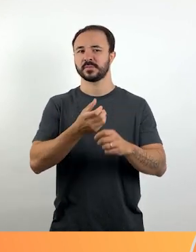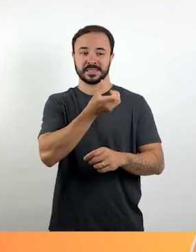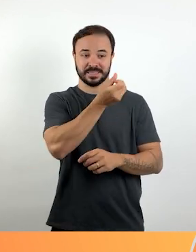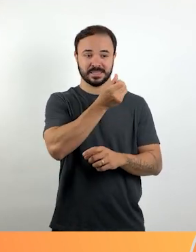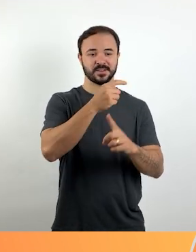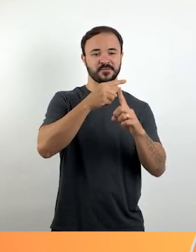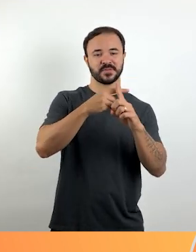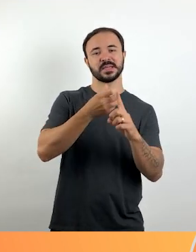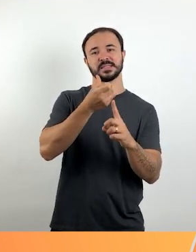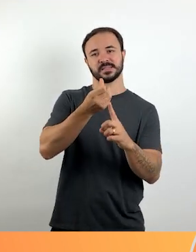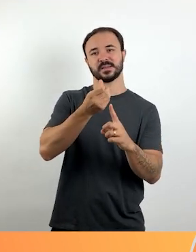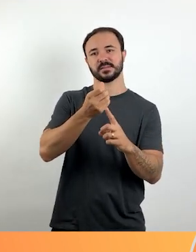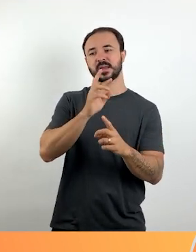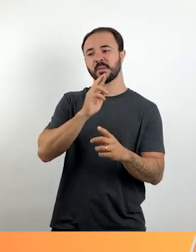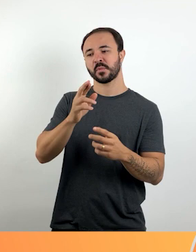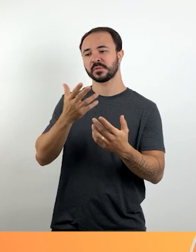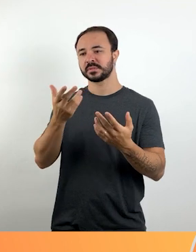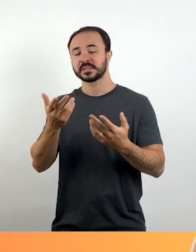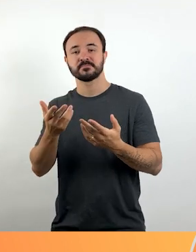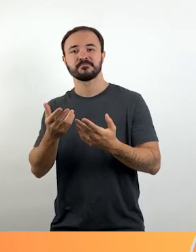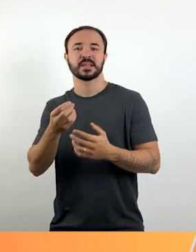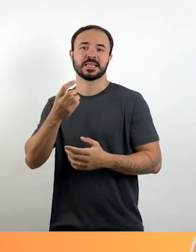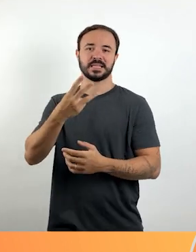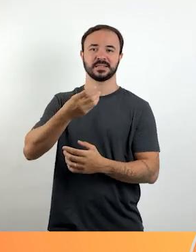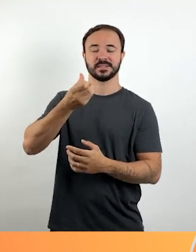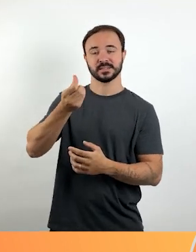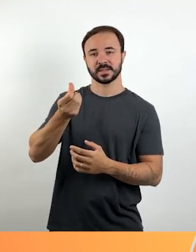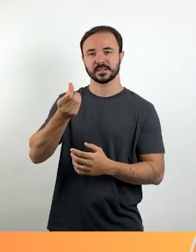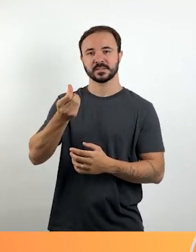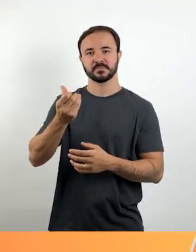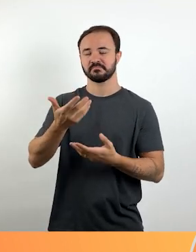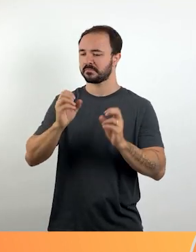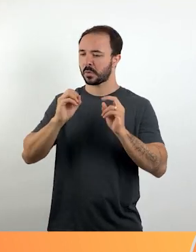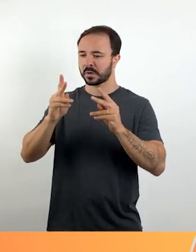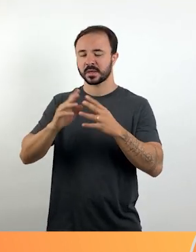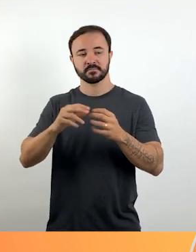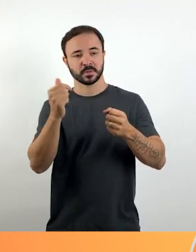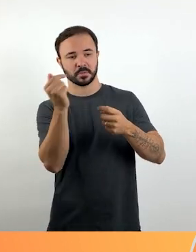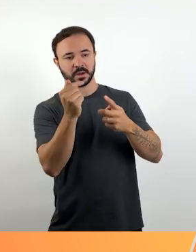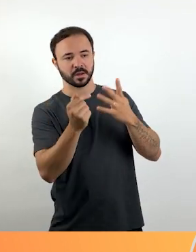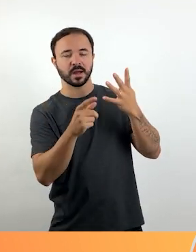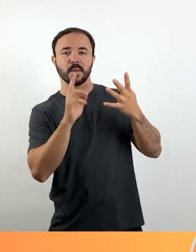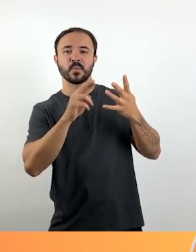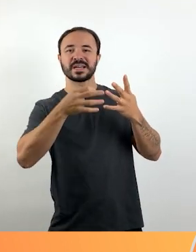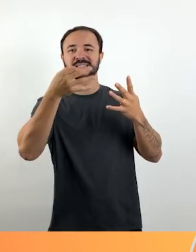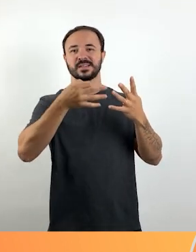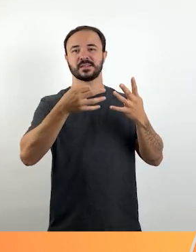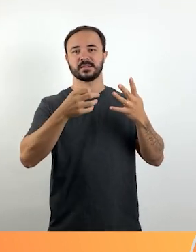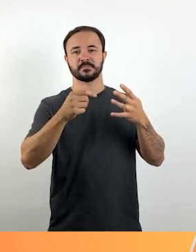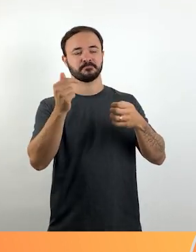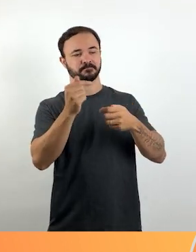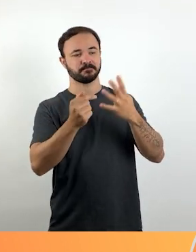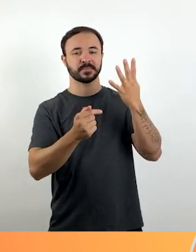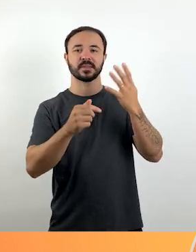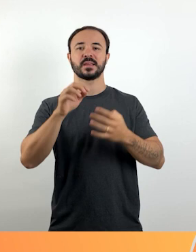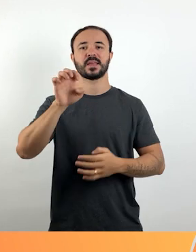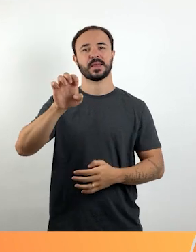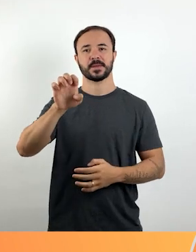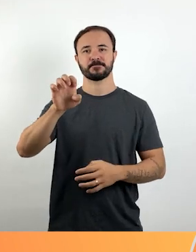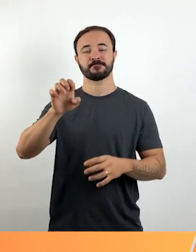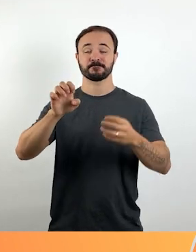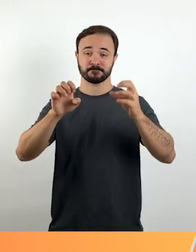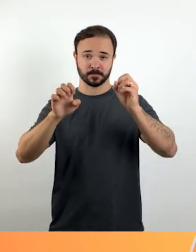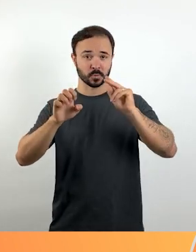dá a raiz de 36 e a raiz de 36 é 6. Então, a gente marca aí a alternativa de letra E.